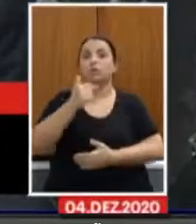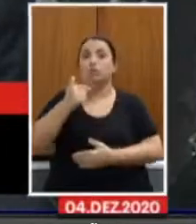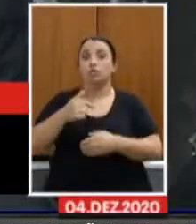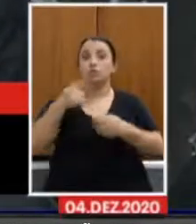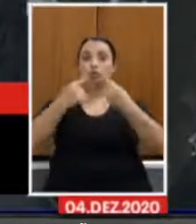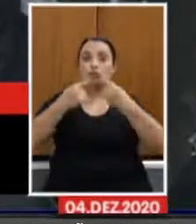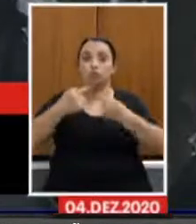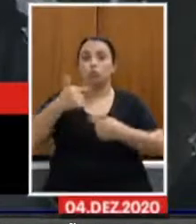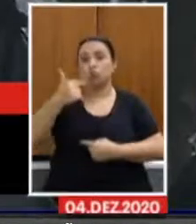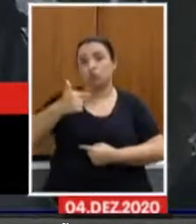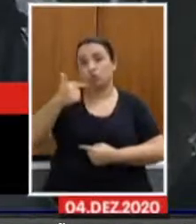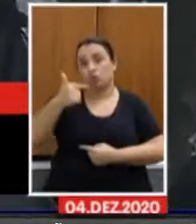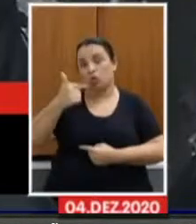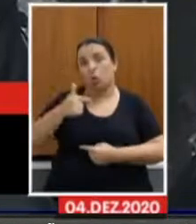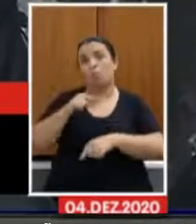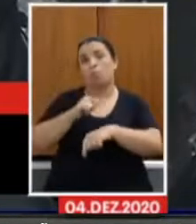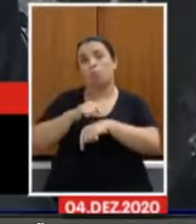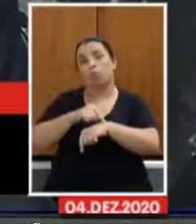lei de número